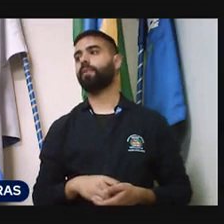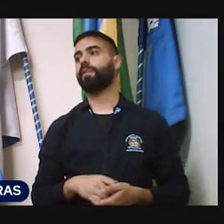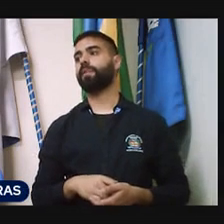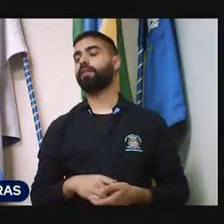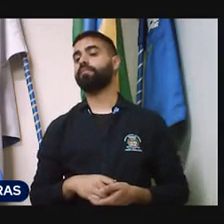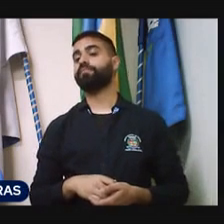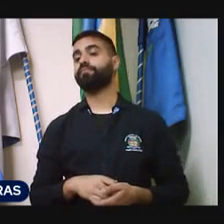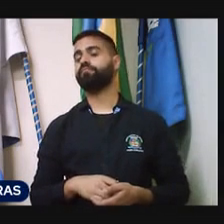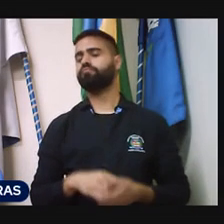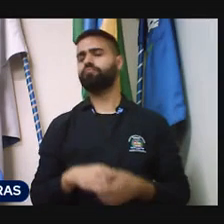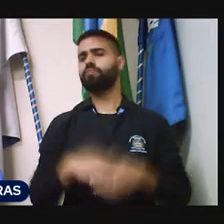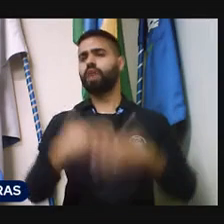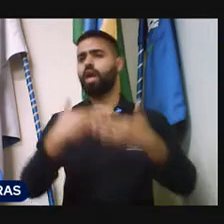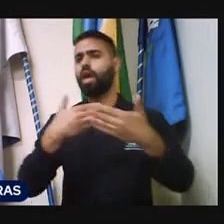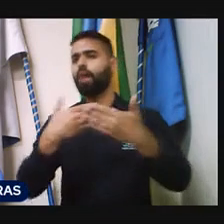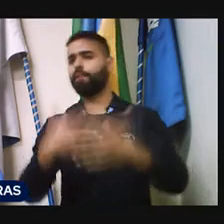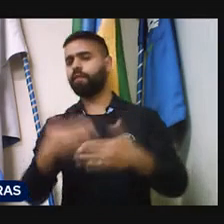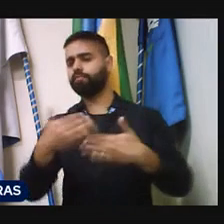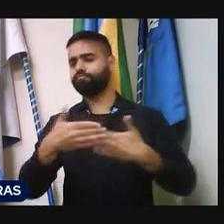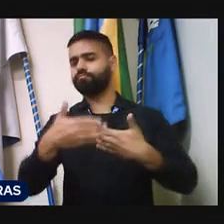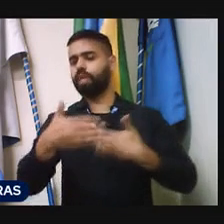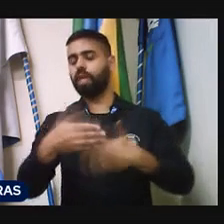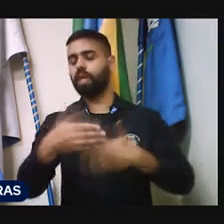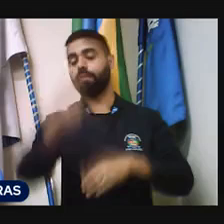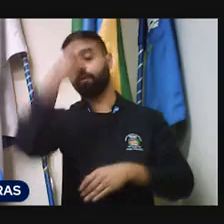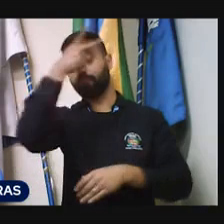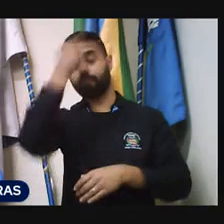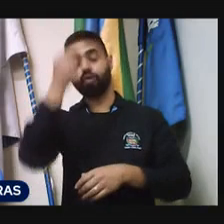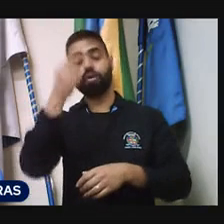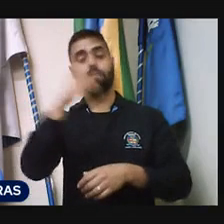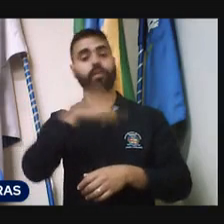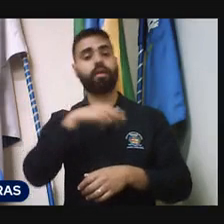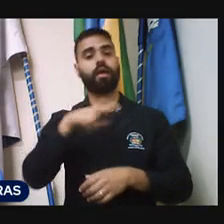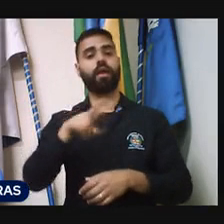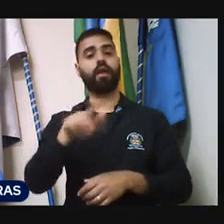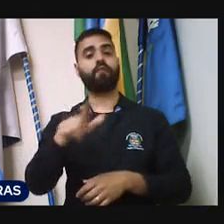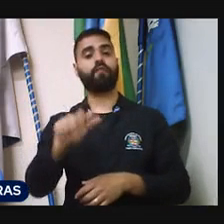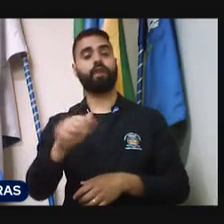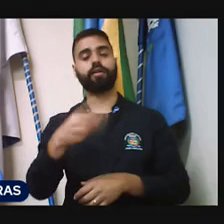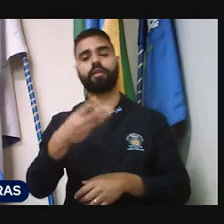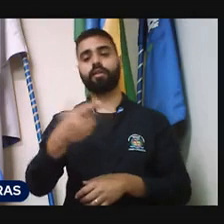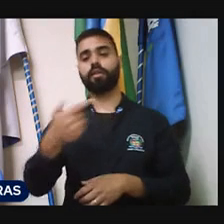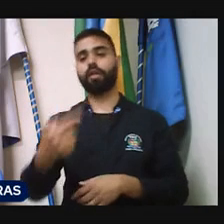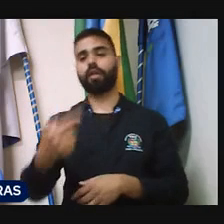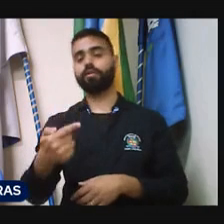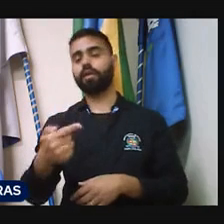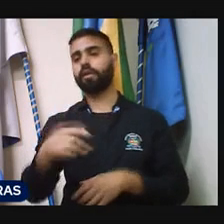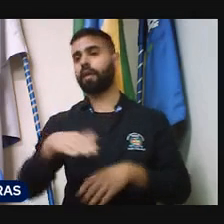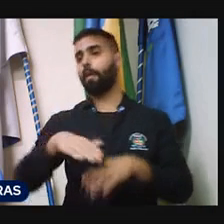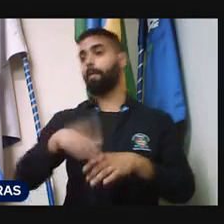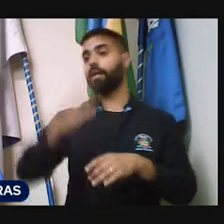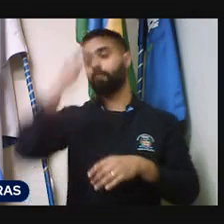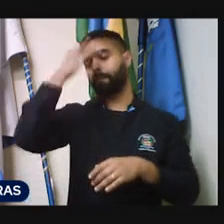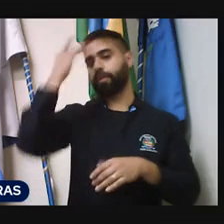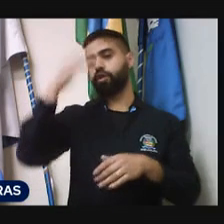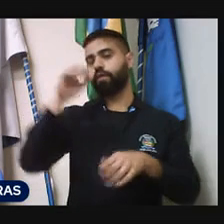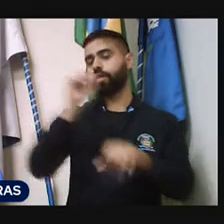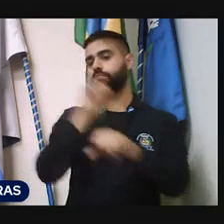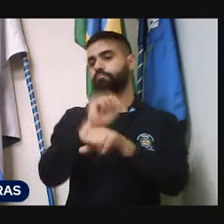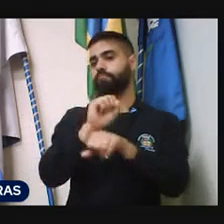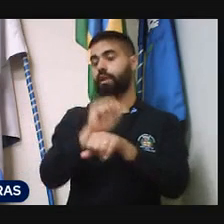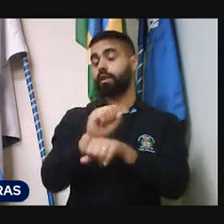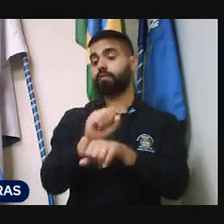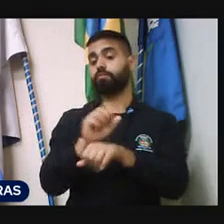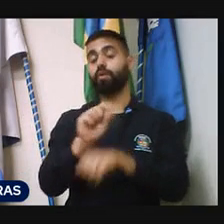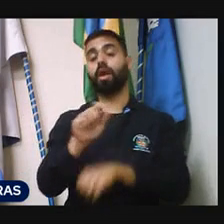o processo seletivo que foi homologado pela prefeitura para o preenchimento de 37 vagas mais cadastro de reserva para os cargos de agente